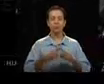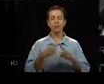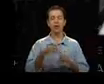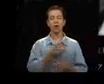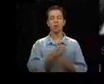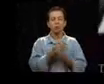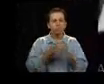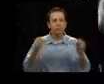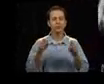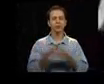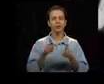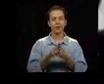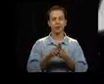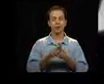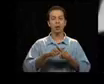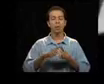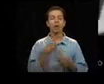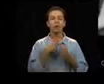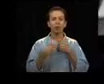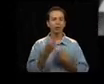nele e com ele um bando de coisa.